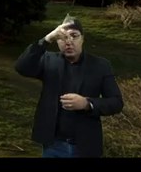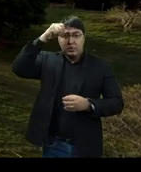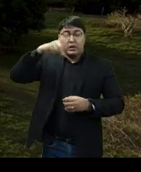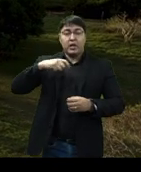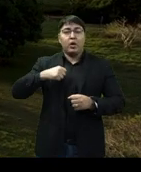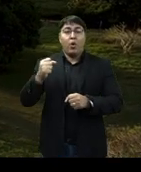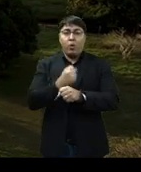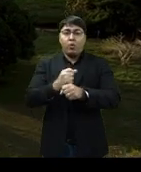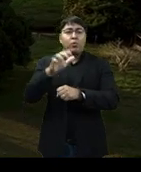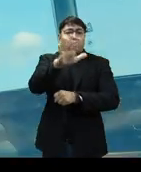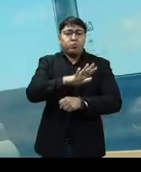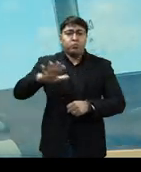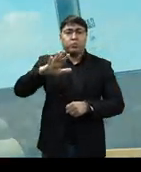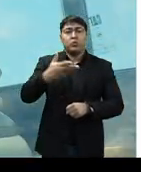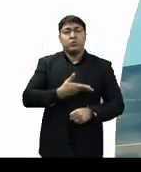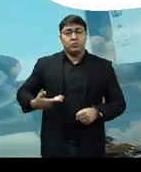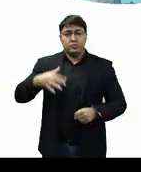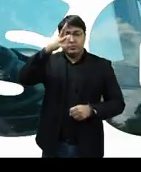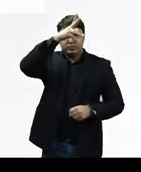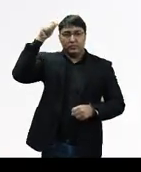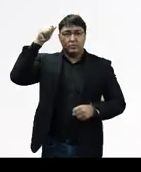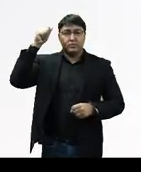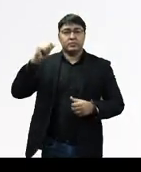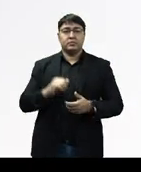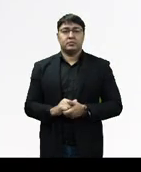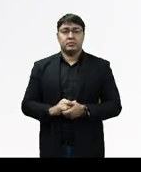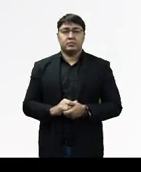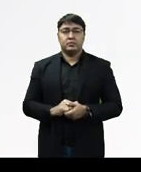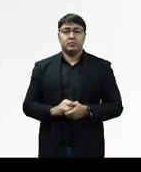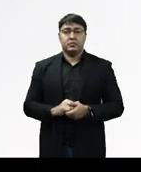puro. Mato Grosso tem obra para todo lado. Governo de Mato Grosso.